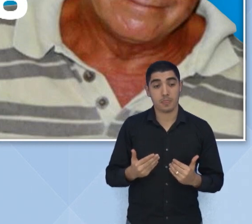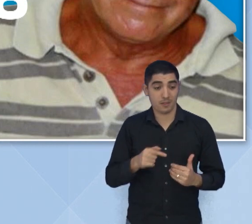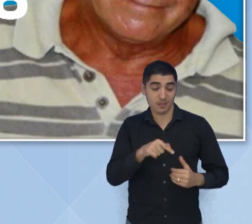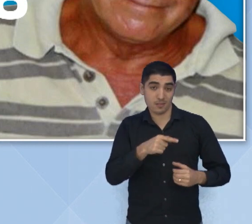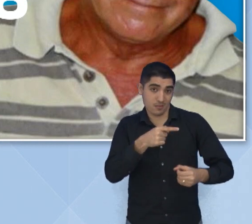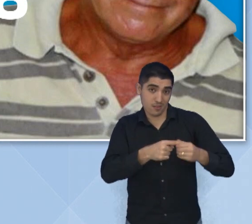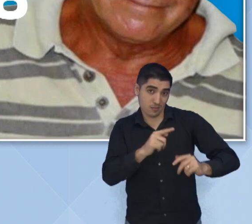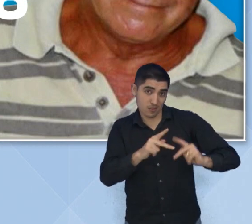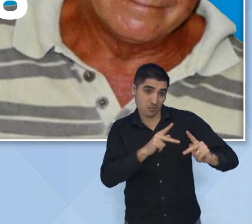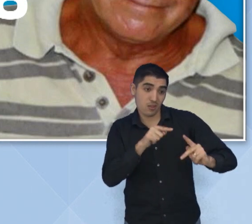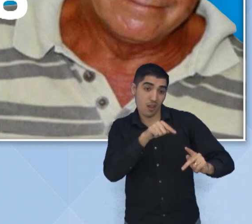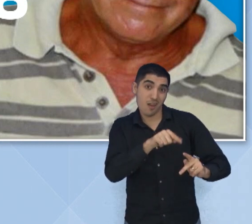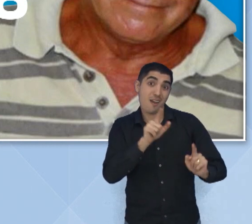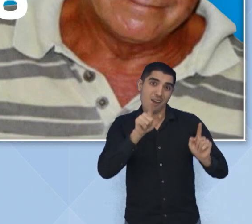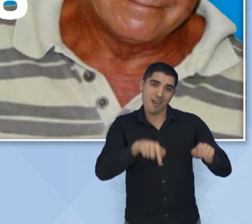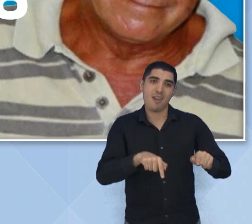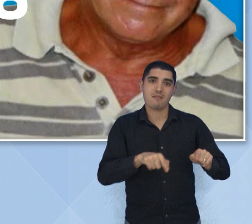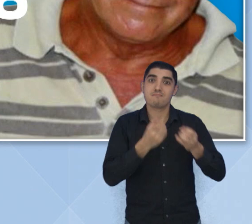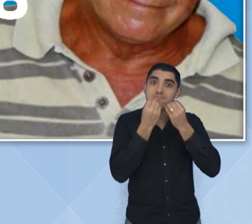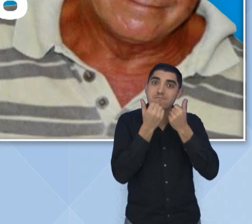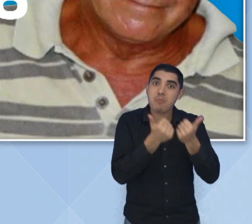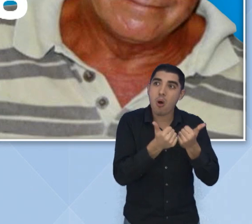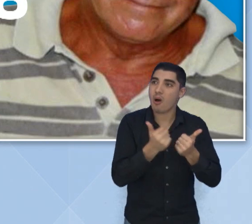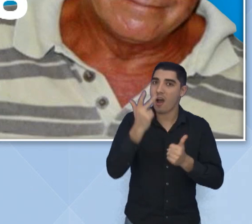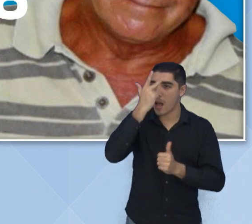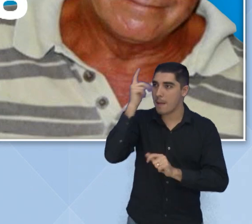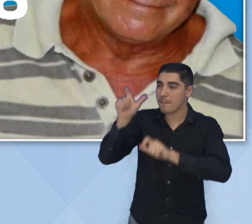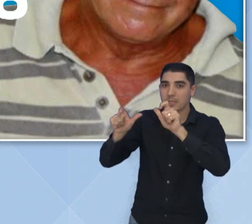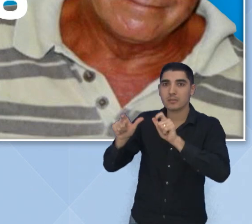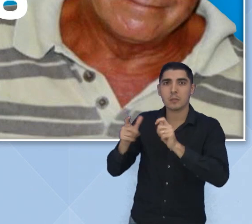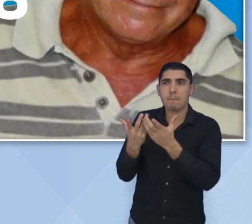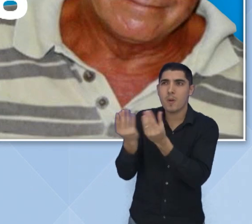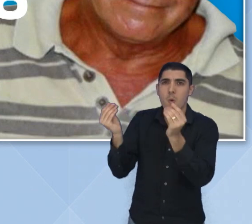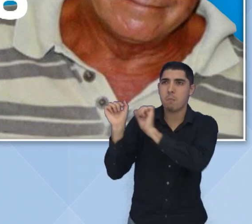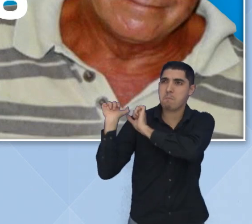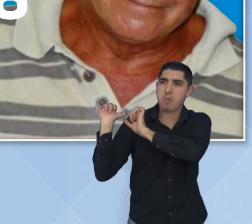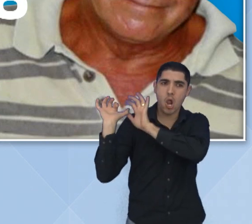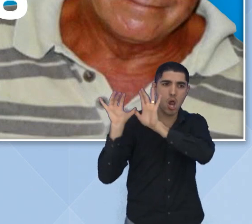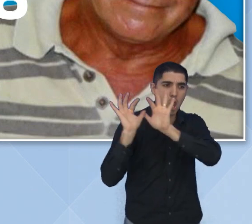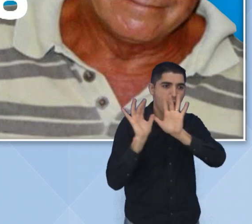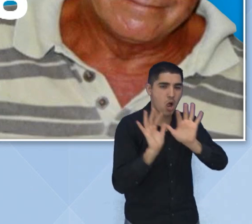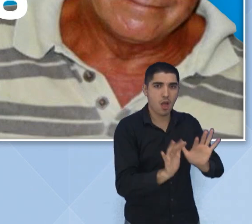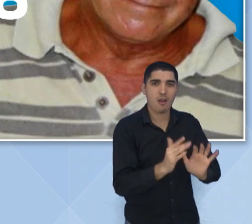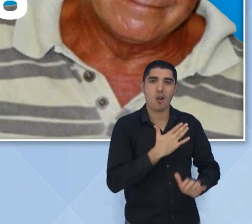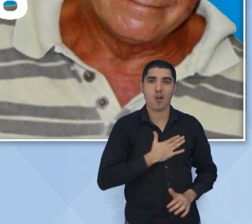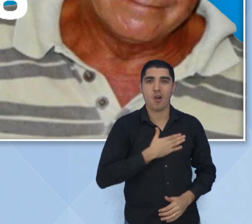próspera, né? Traz essas pessoas, assim como vários familiares chegaram aqui.